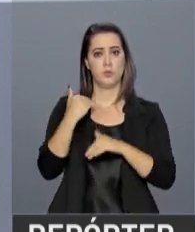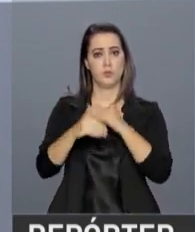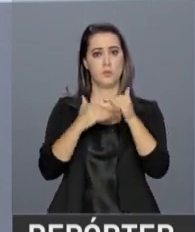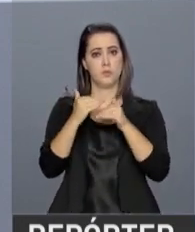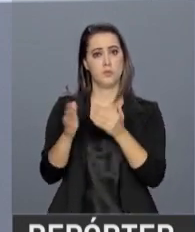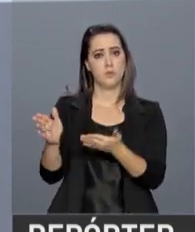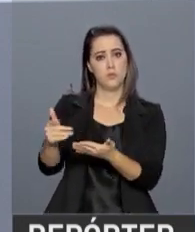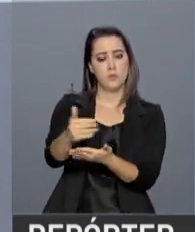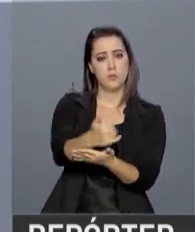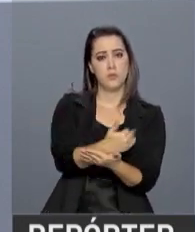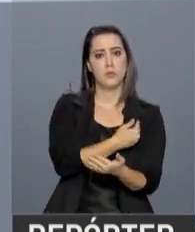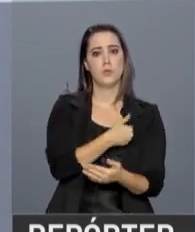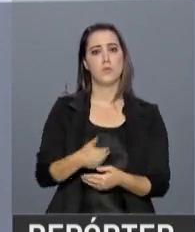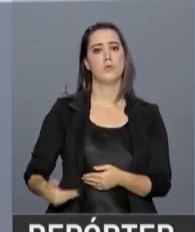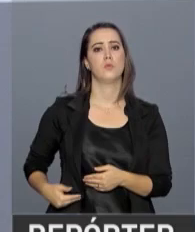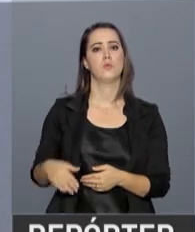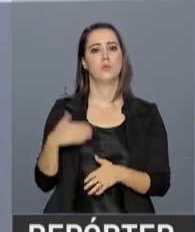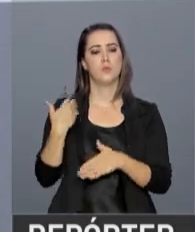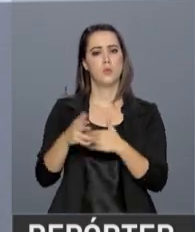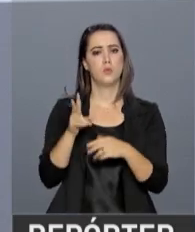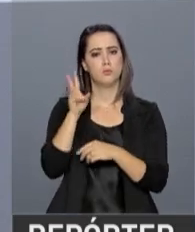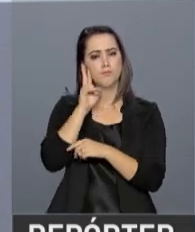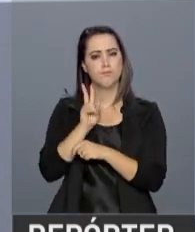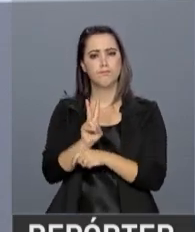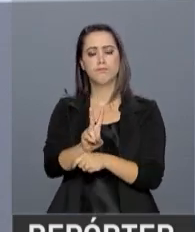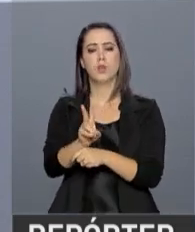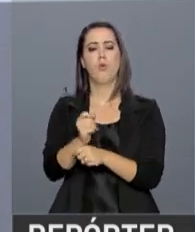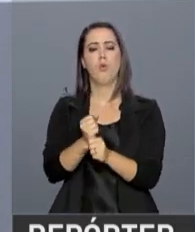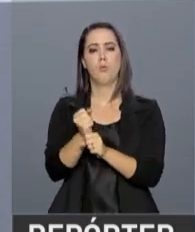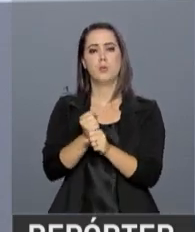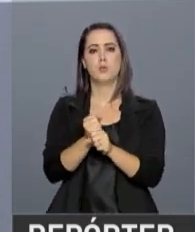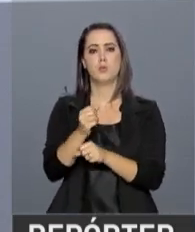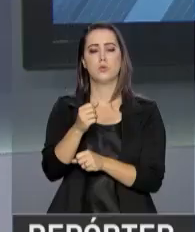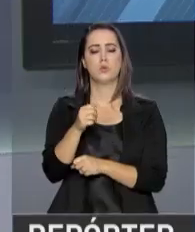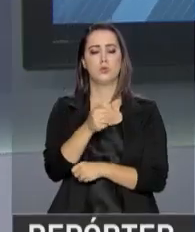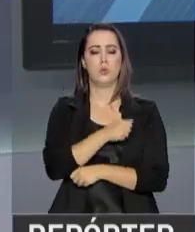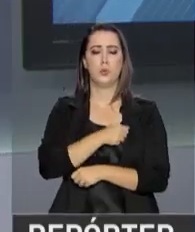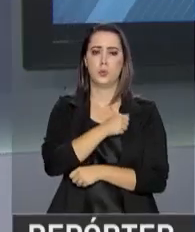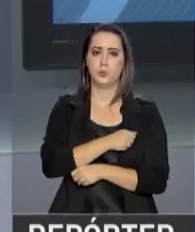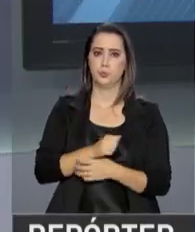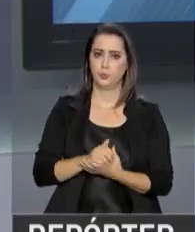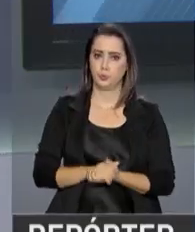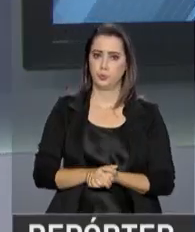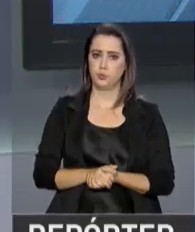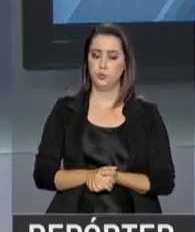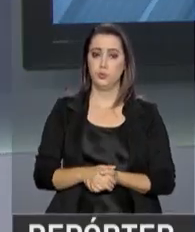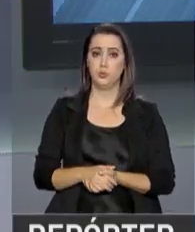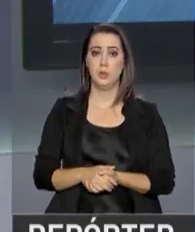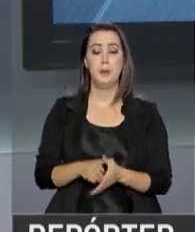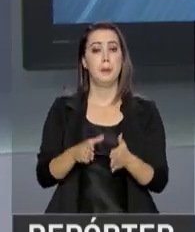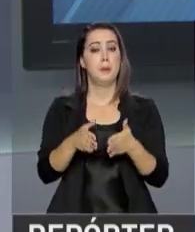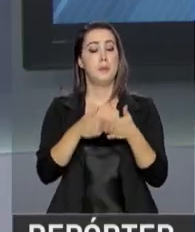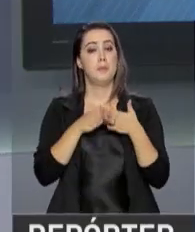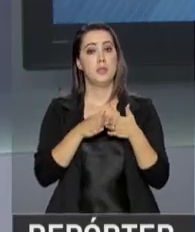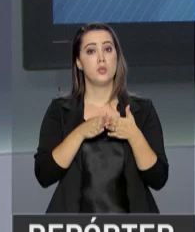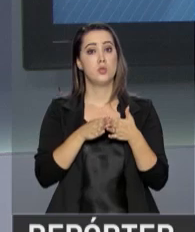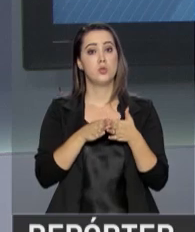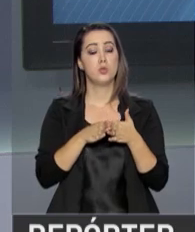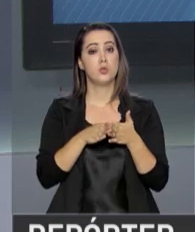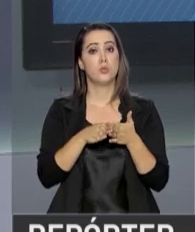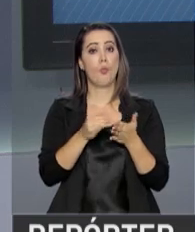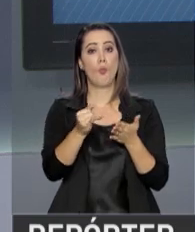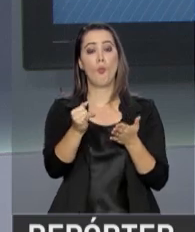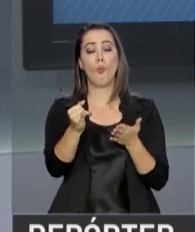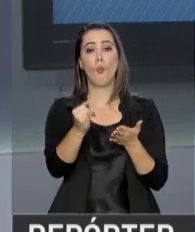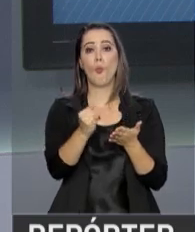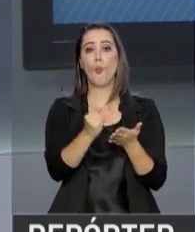além do crescimento da receita pública, que vem sendo observado desde agosto. Pedidos de isenção de IPI e